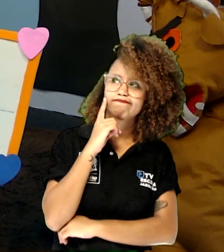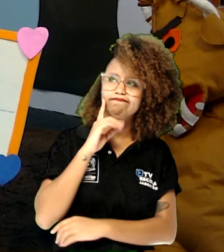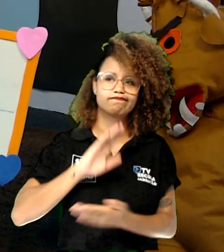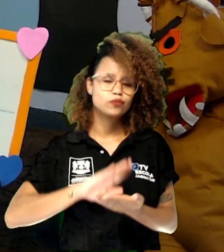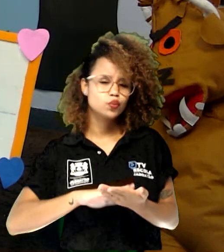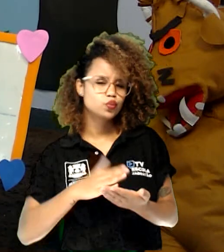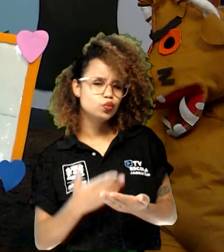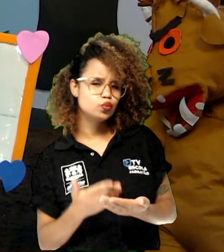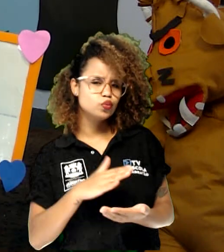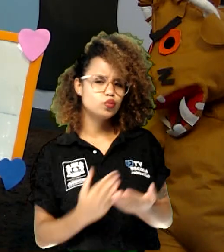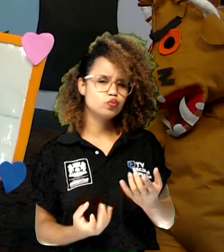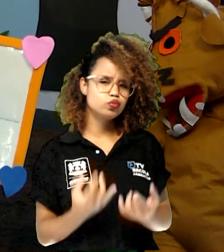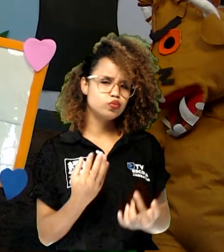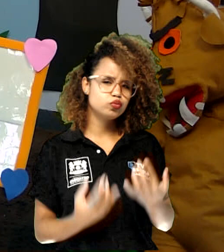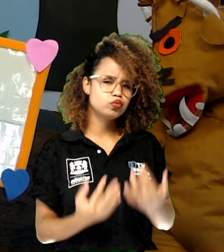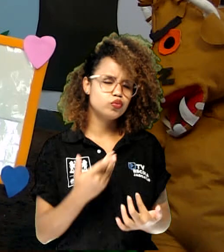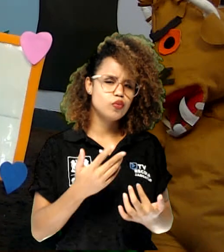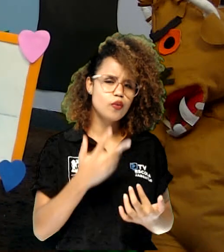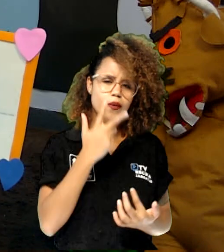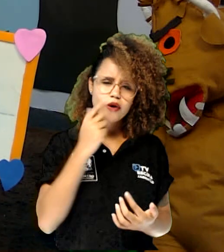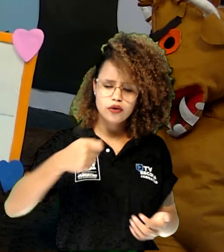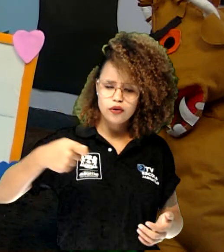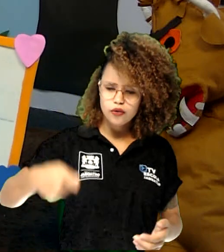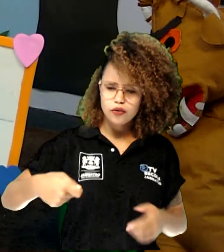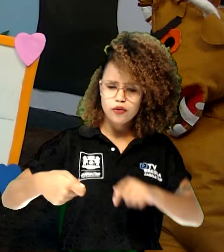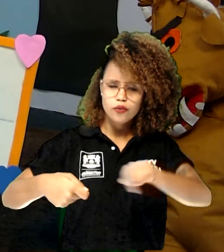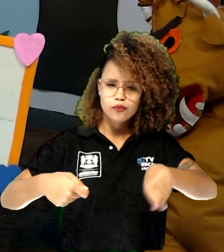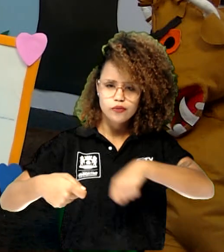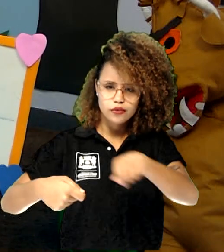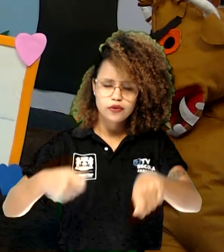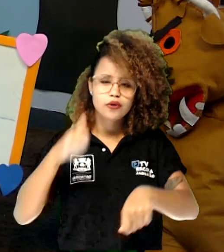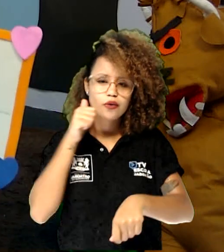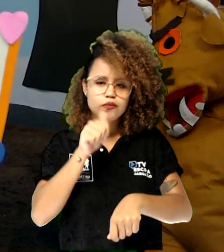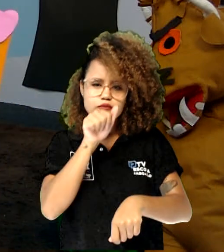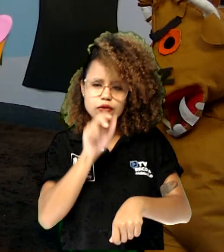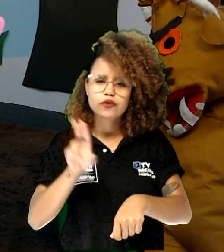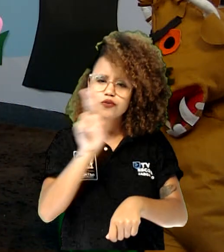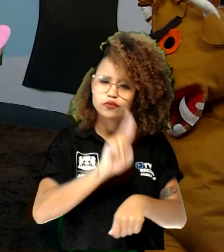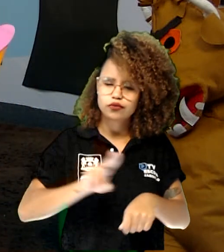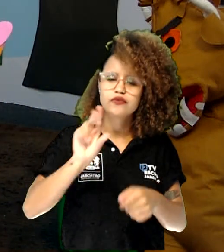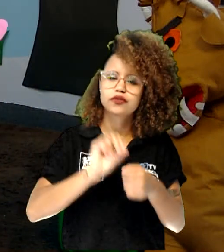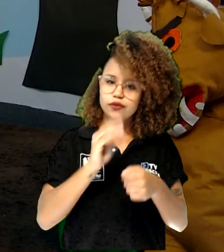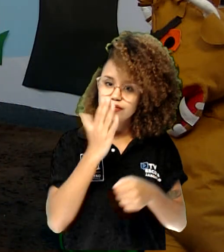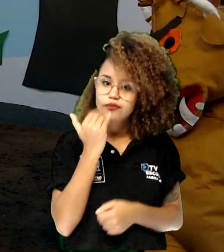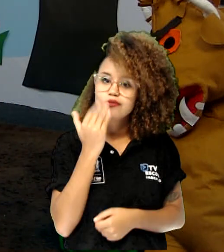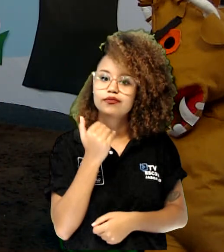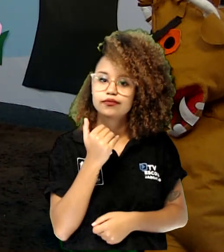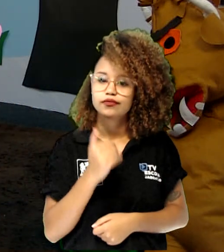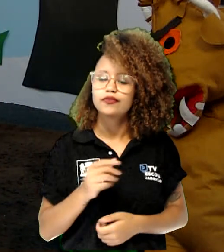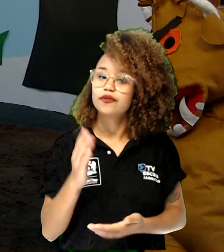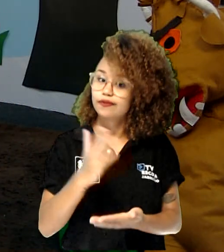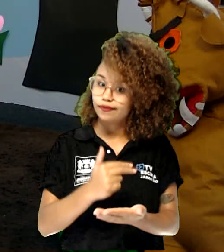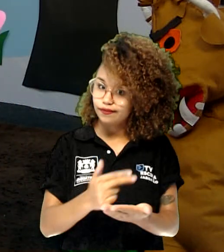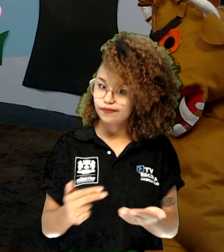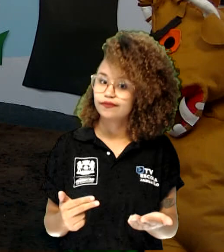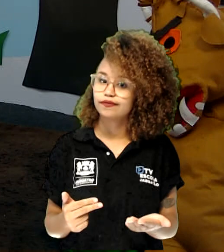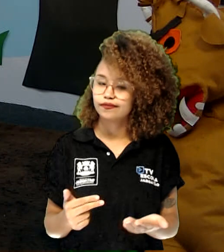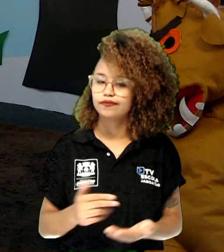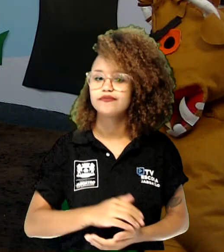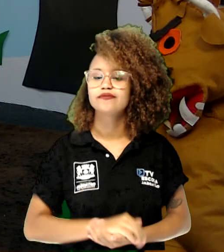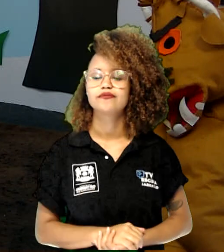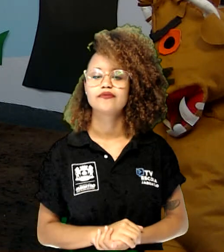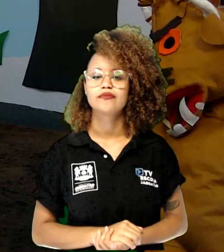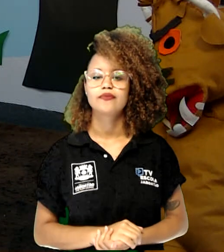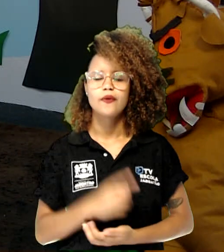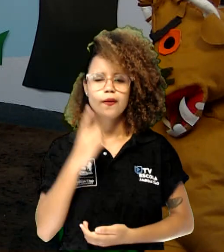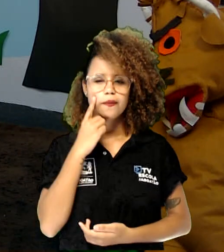fritura. Lembra a panela que a mamãe usa em casa, não é? Para preparar alimentos. Vamos desenhar? Começamos, ó,